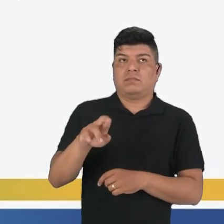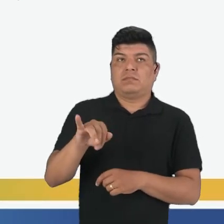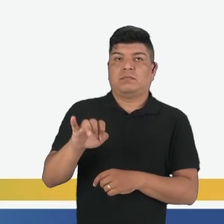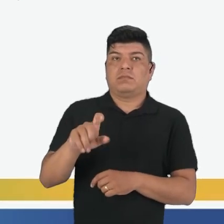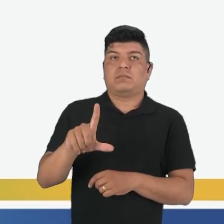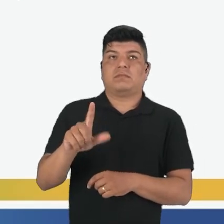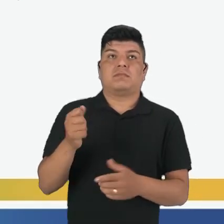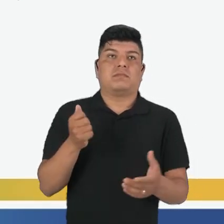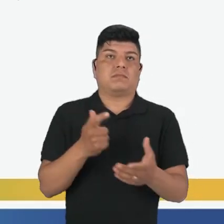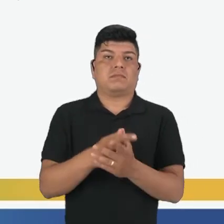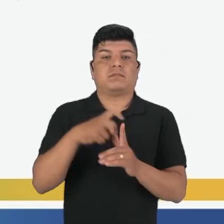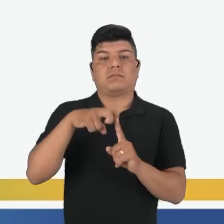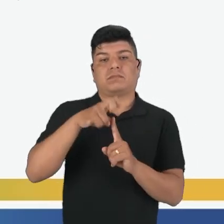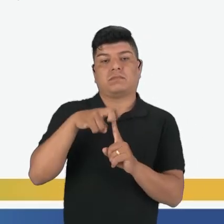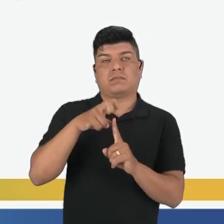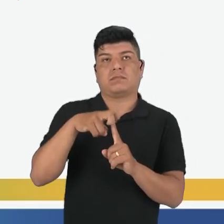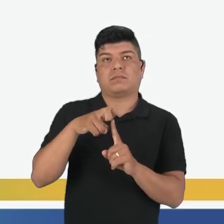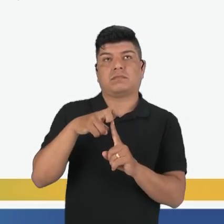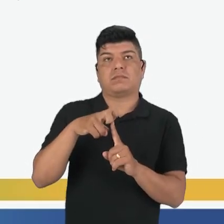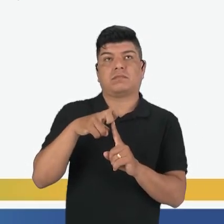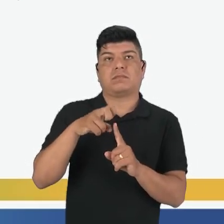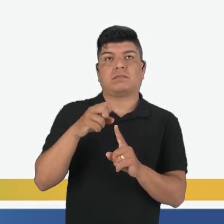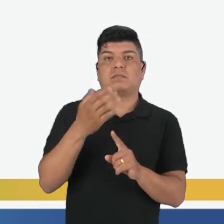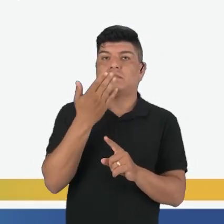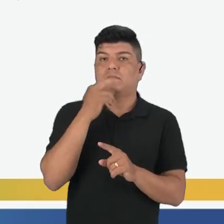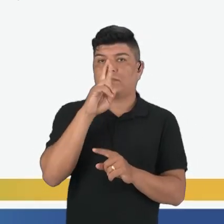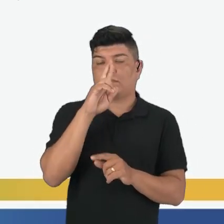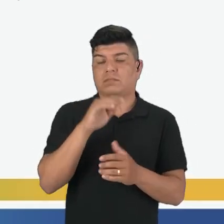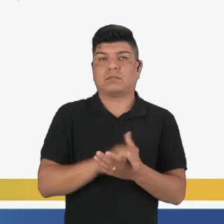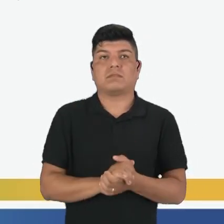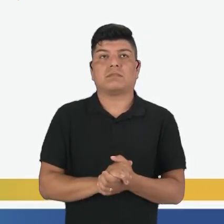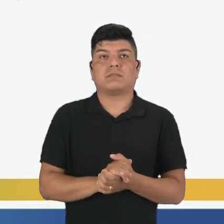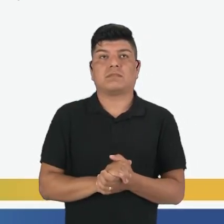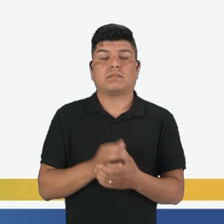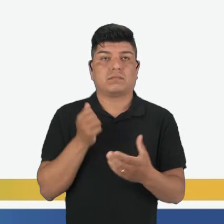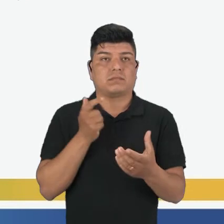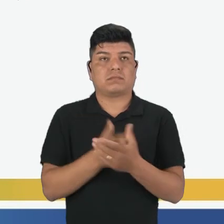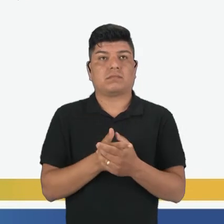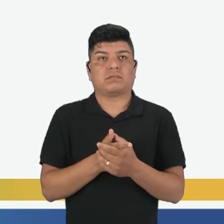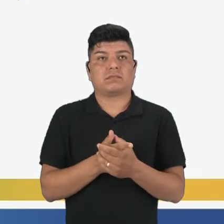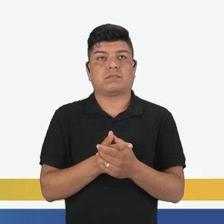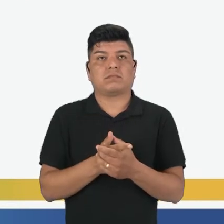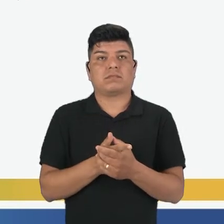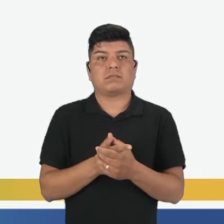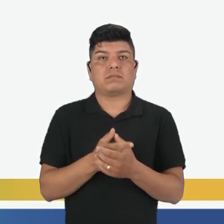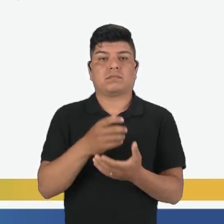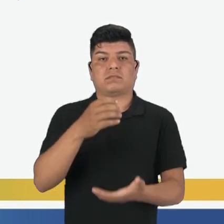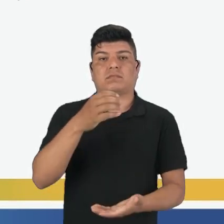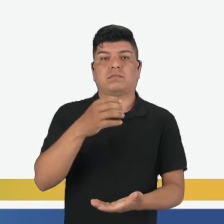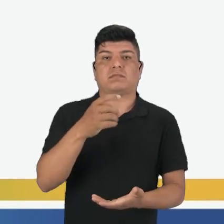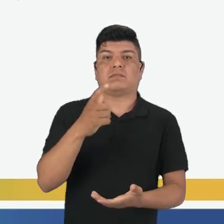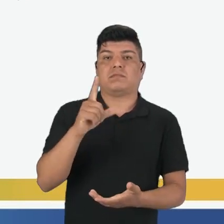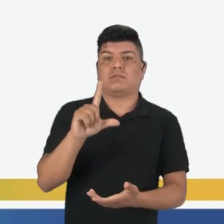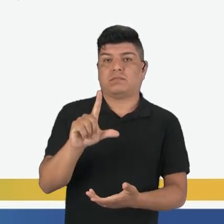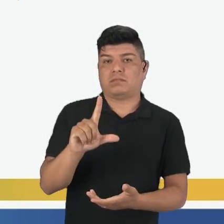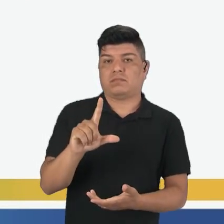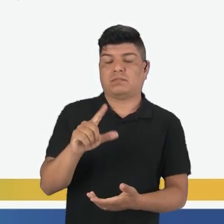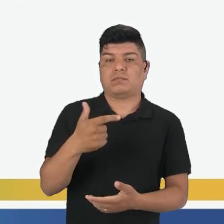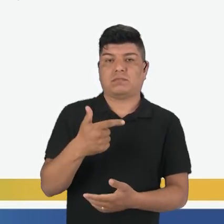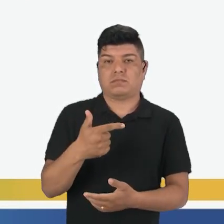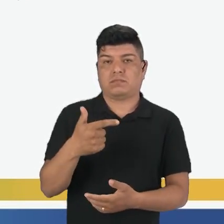Gabriel foi comprar um refrigerante para almoçar. Ele comprou esta garrafa de 2